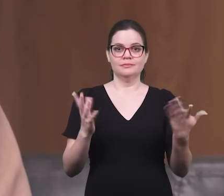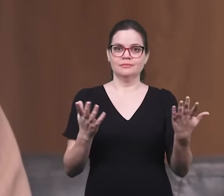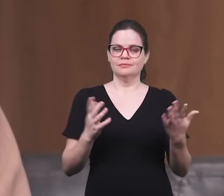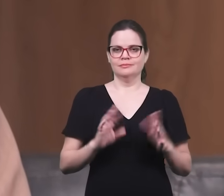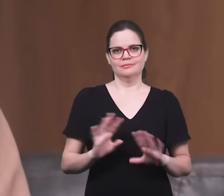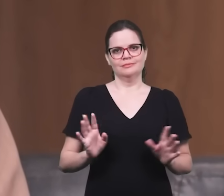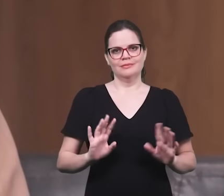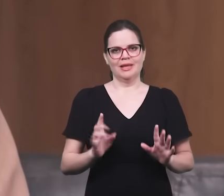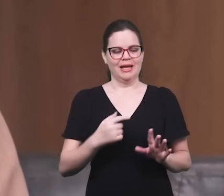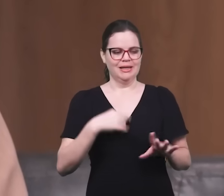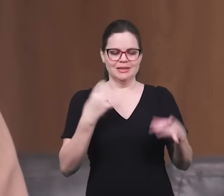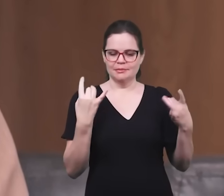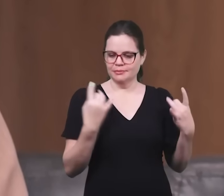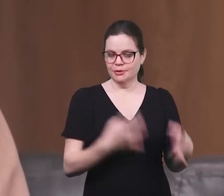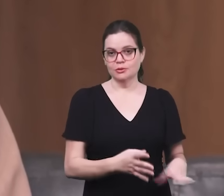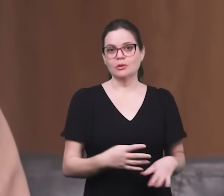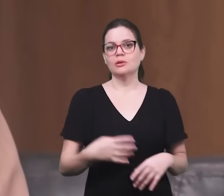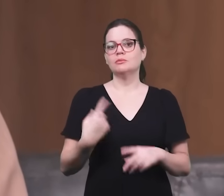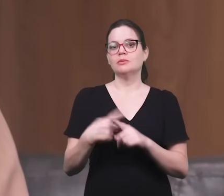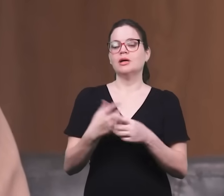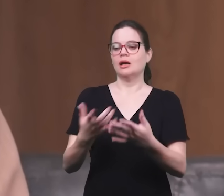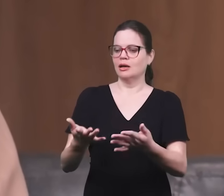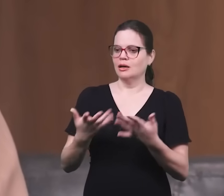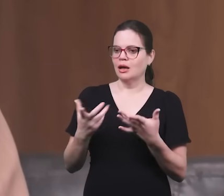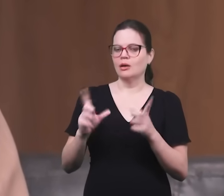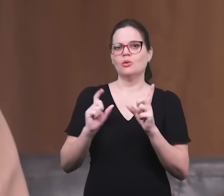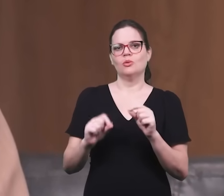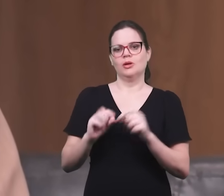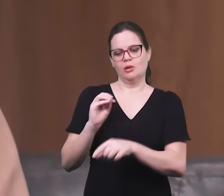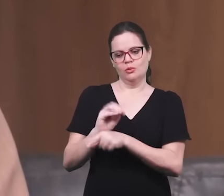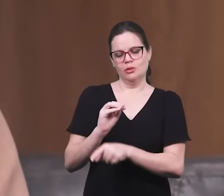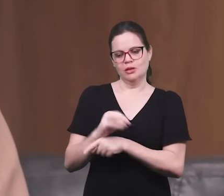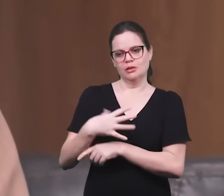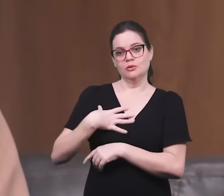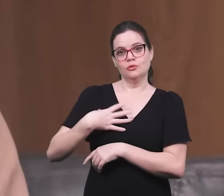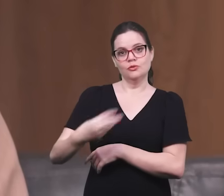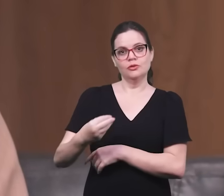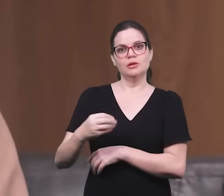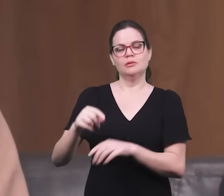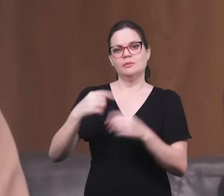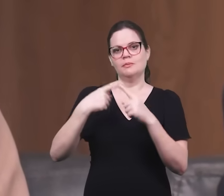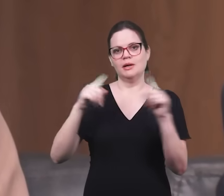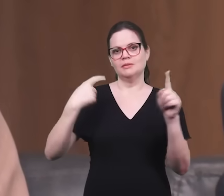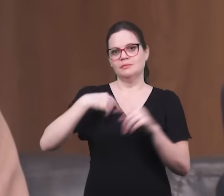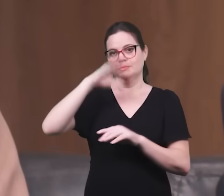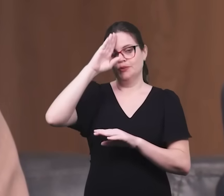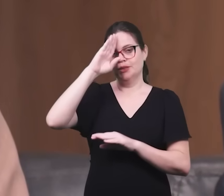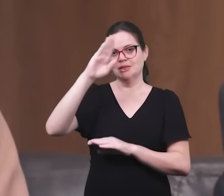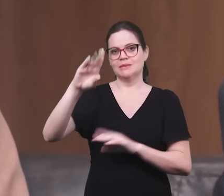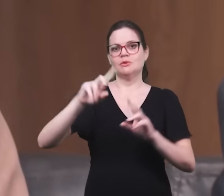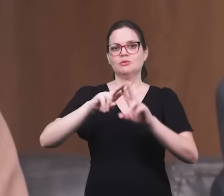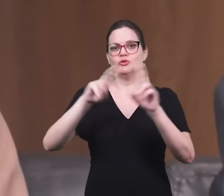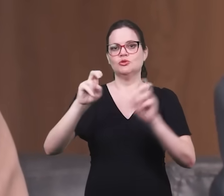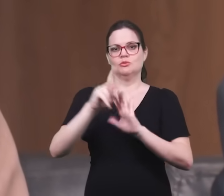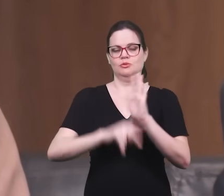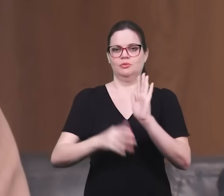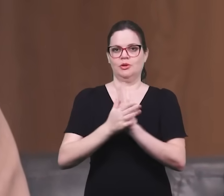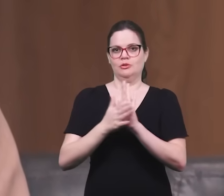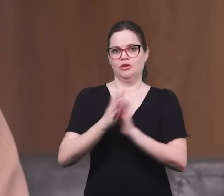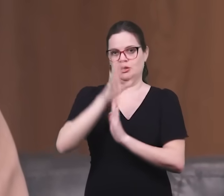da prole e da obra de Deus na vida dos filhos. Então, essa renúncia dos